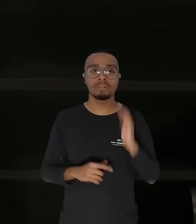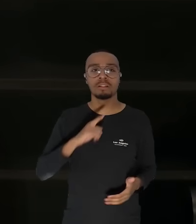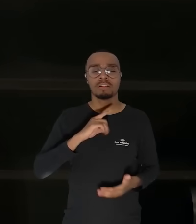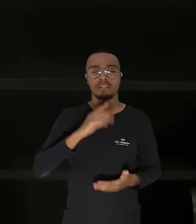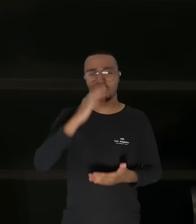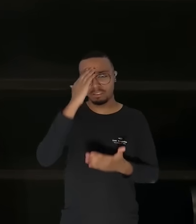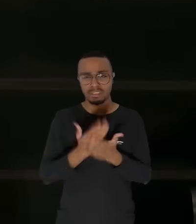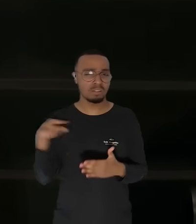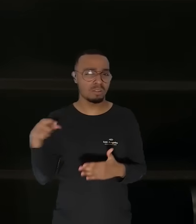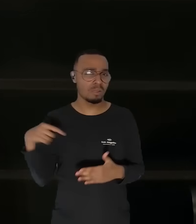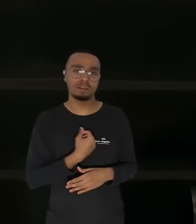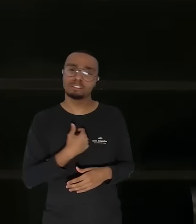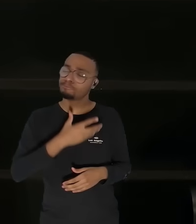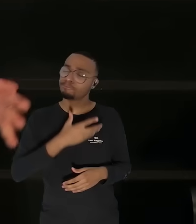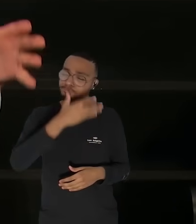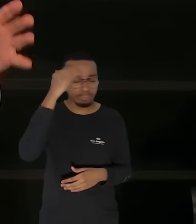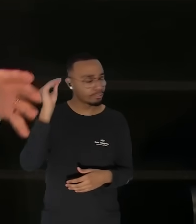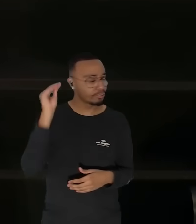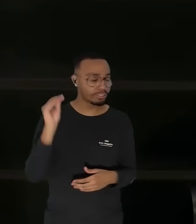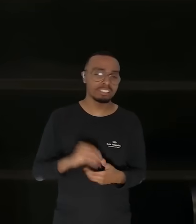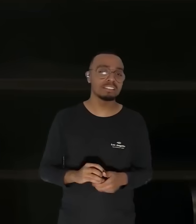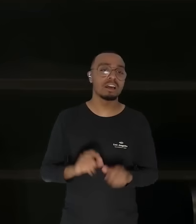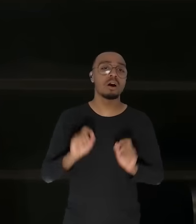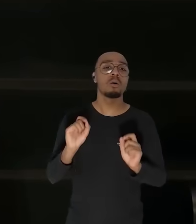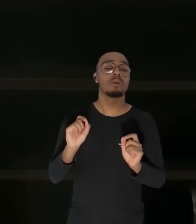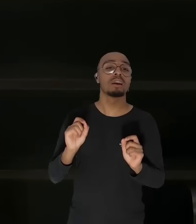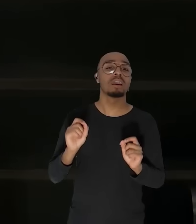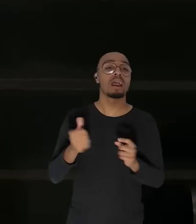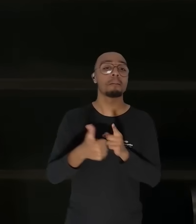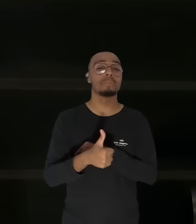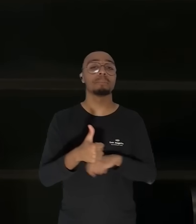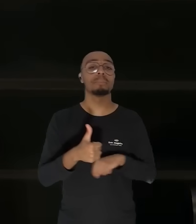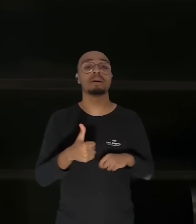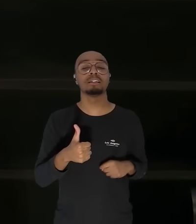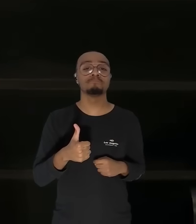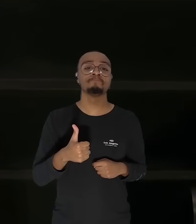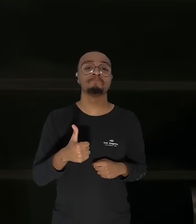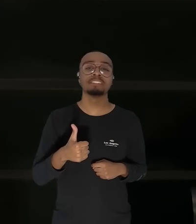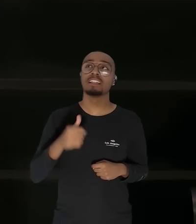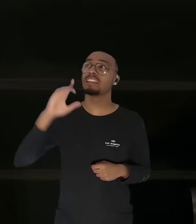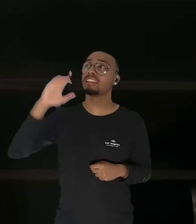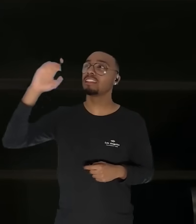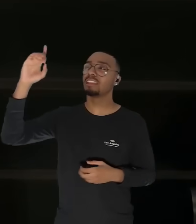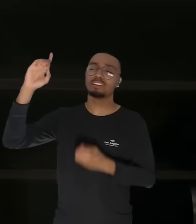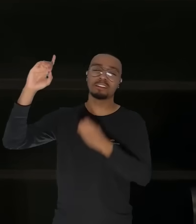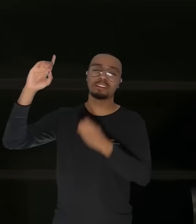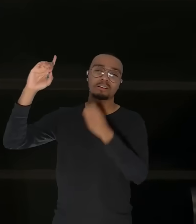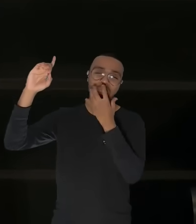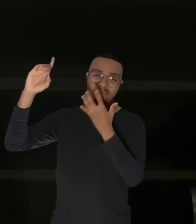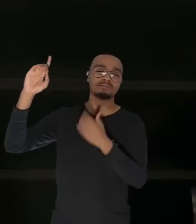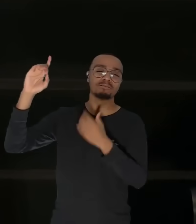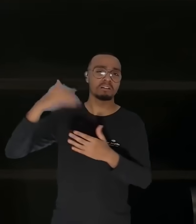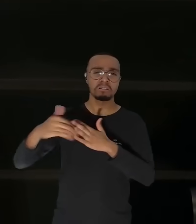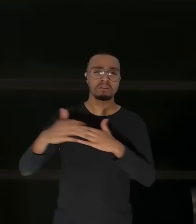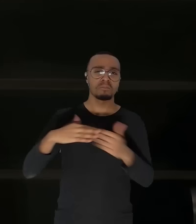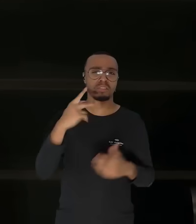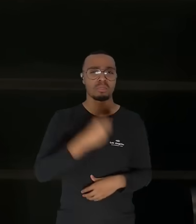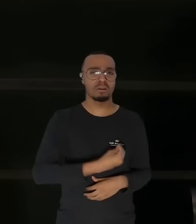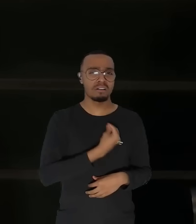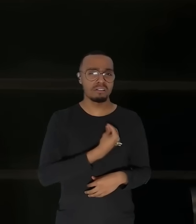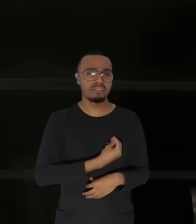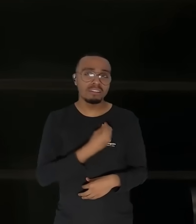primeira delas é que Deus é bom. Repita comigo: Deus é bom. Não importa o que você está vivendo, não importa o que você está passando, Deus é